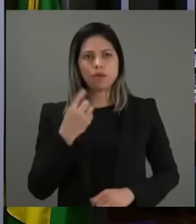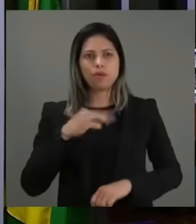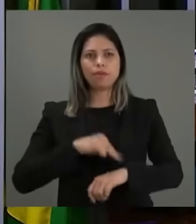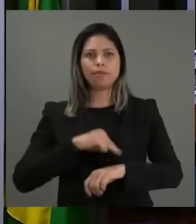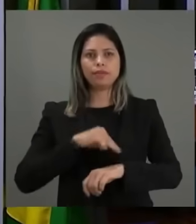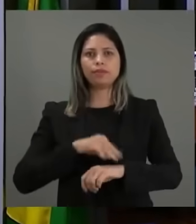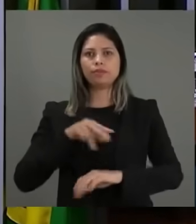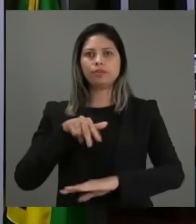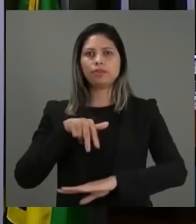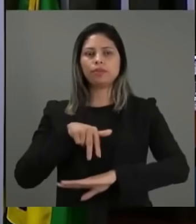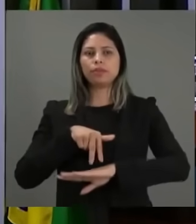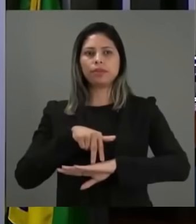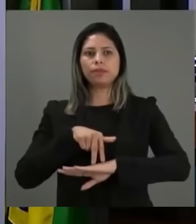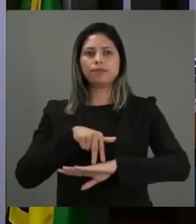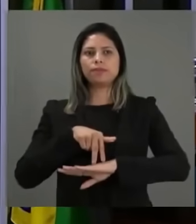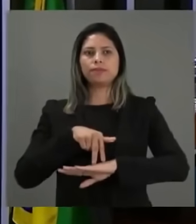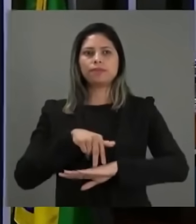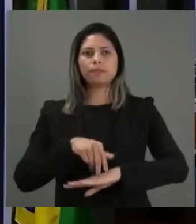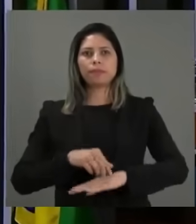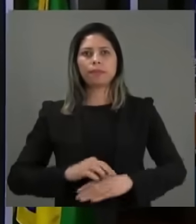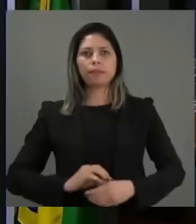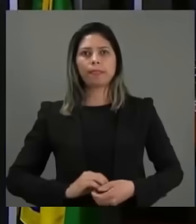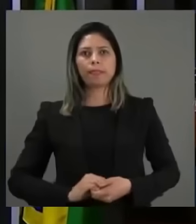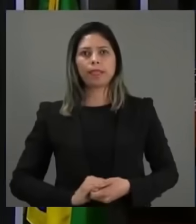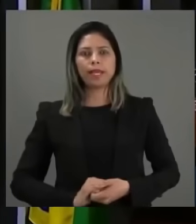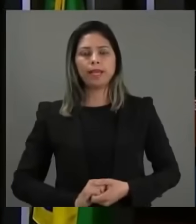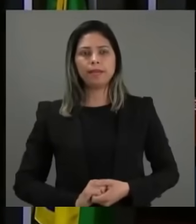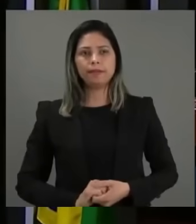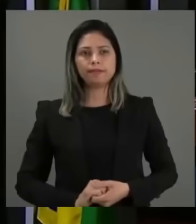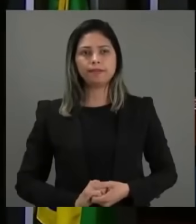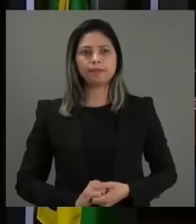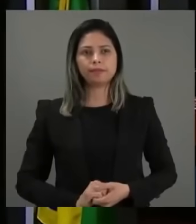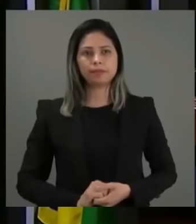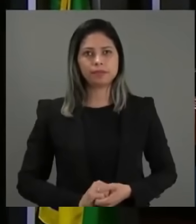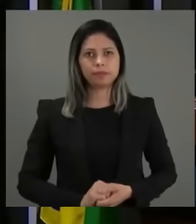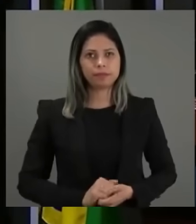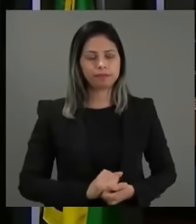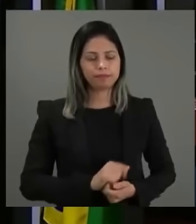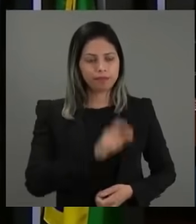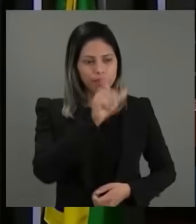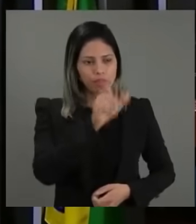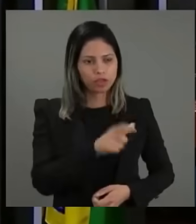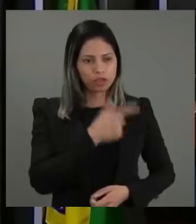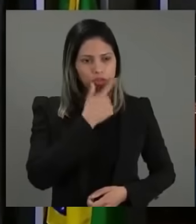silêncio, quem puder se colocar de pé, em homenagem a esse brasileiro que perdeu a vida